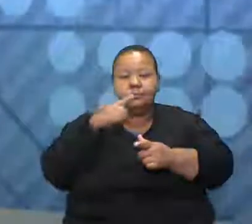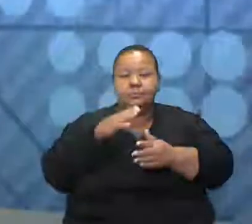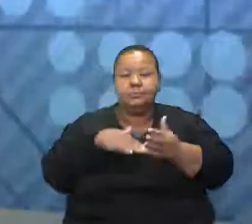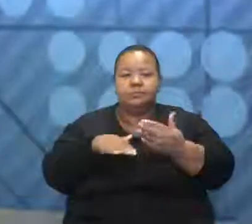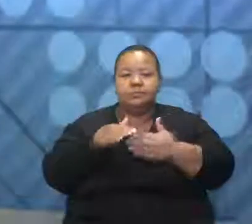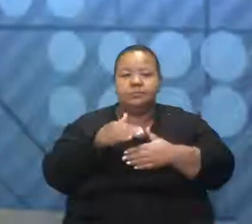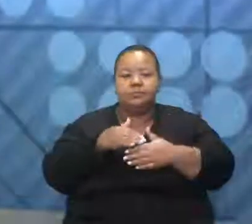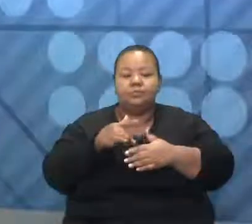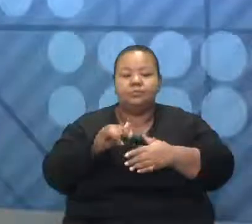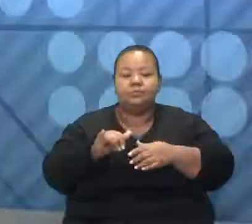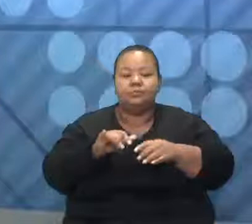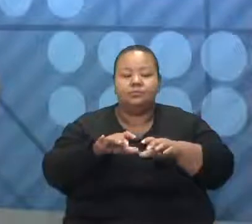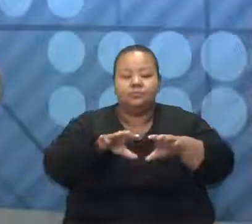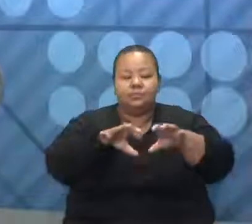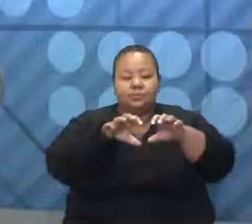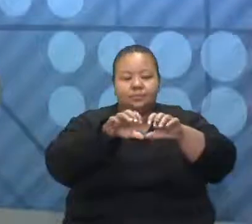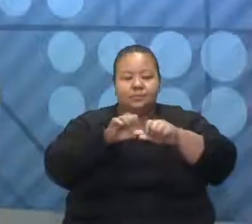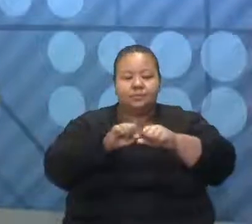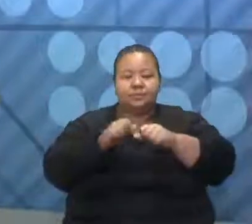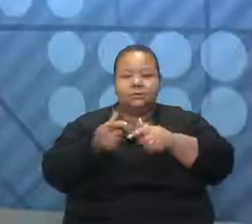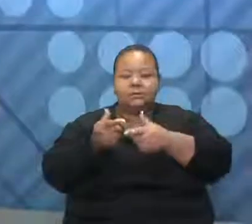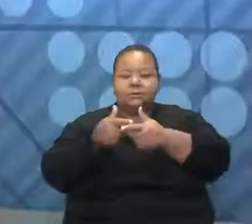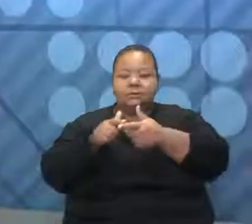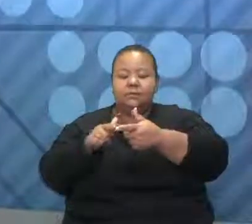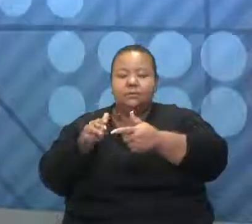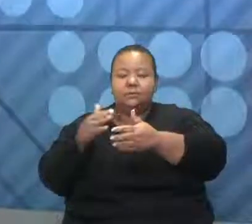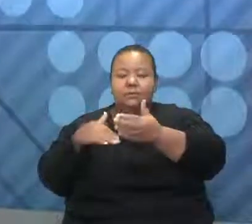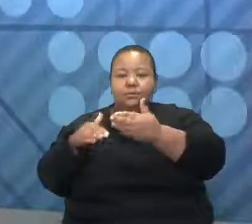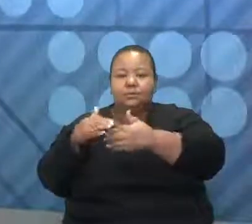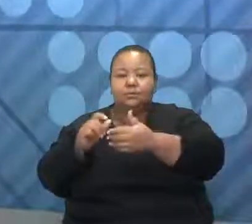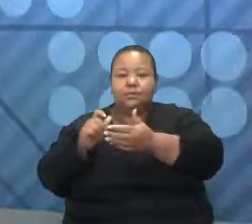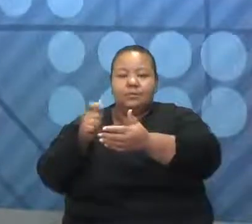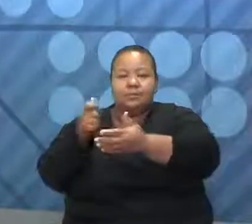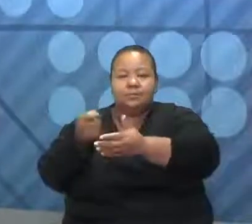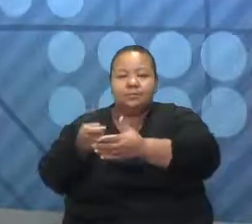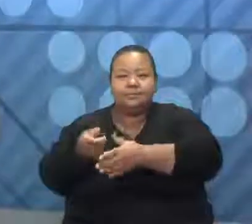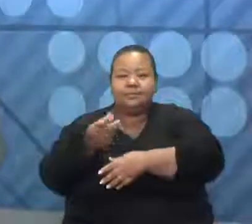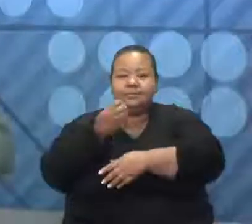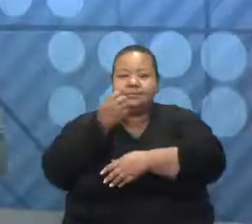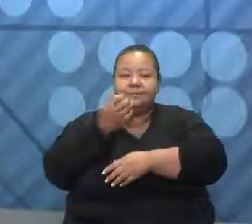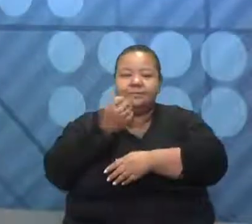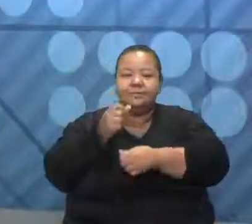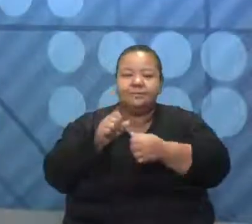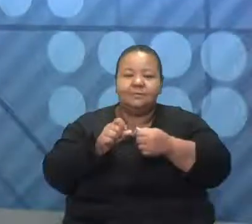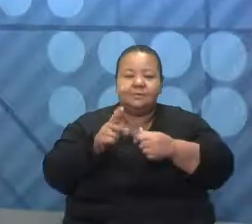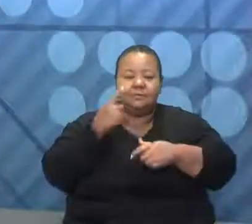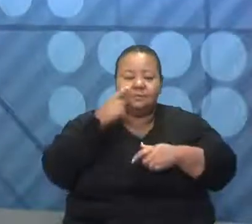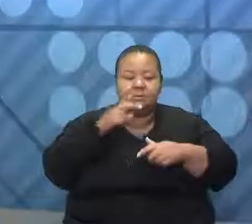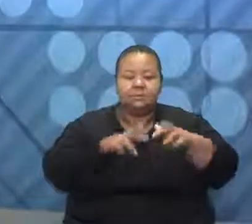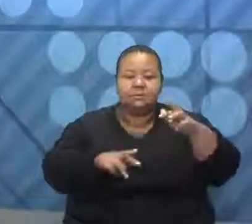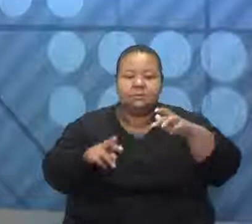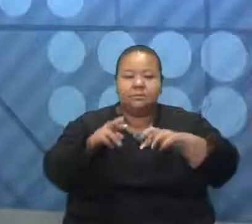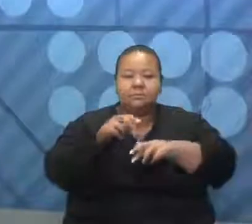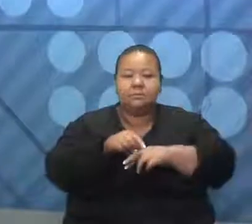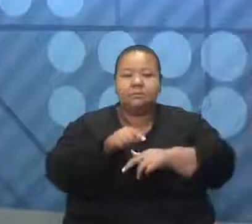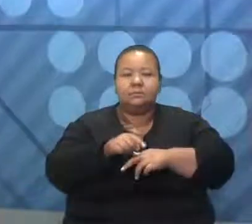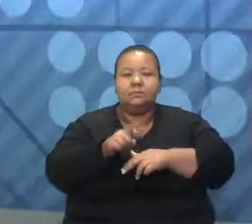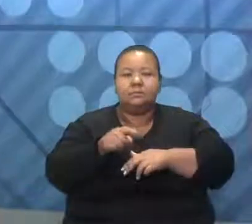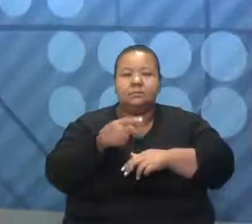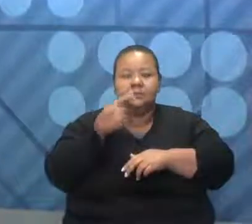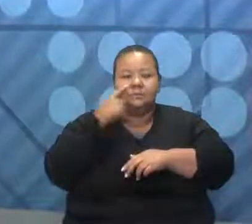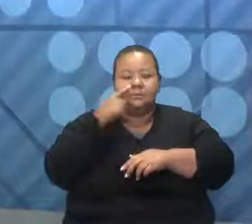tudo que eu tenho que pagar, dividido sobre tudo que eu vou receber. É legal fazer essa análise de endividamento geral, que